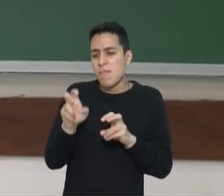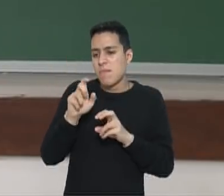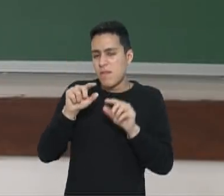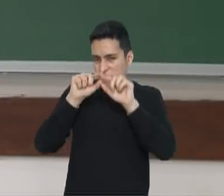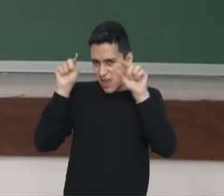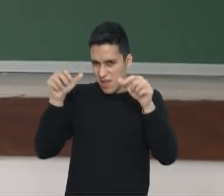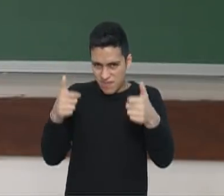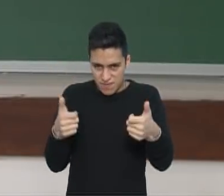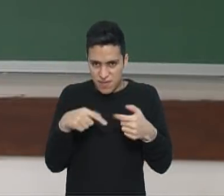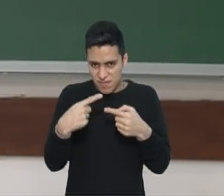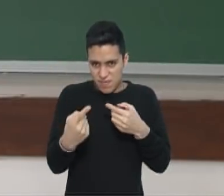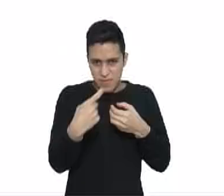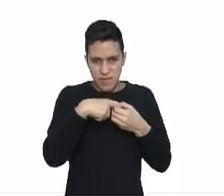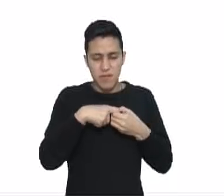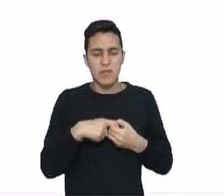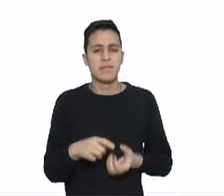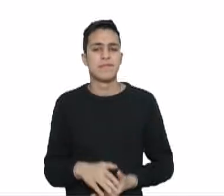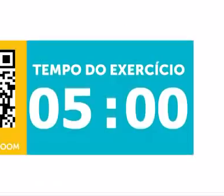enunciado. Sim, já voltamos com a correção.